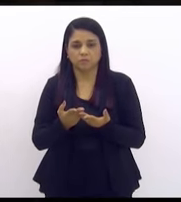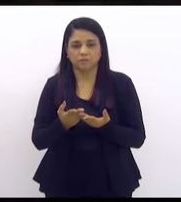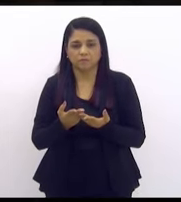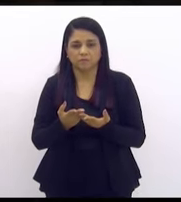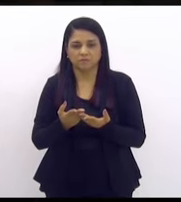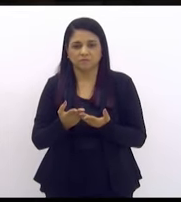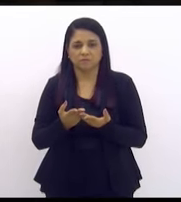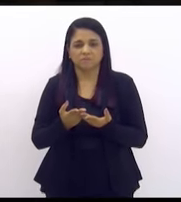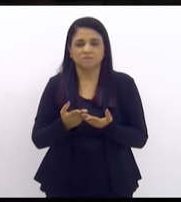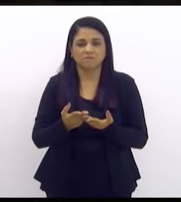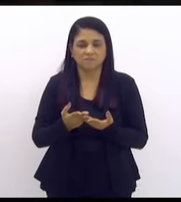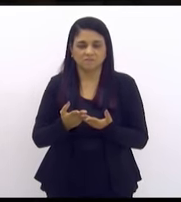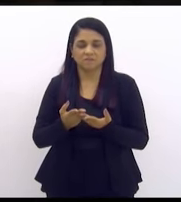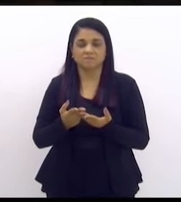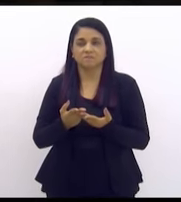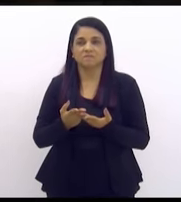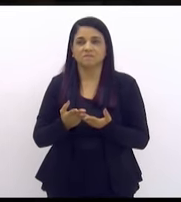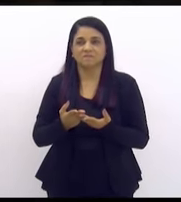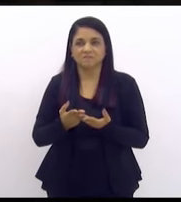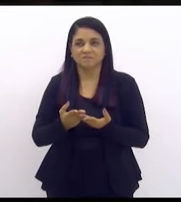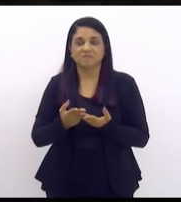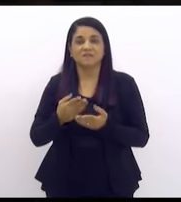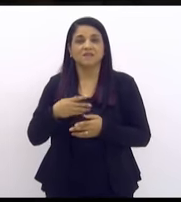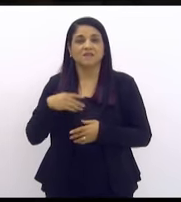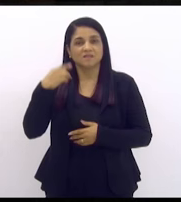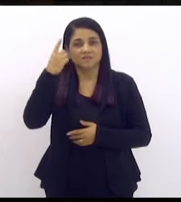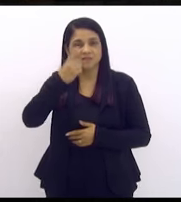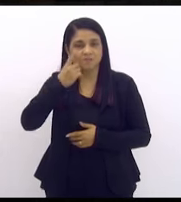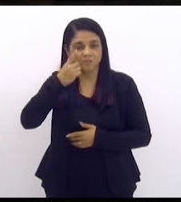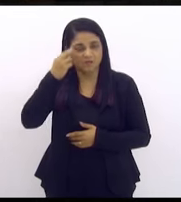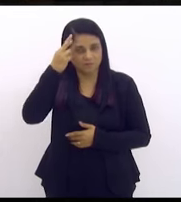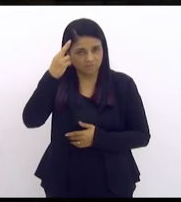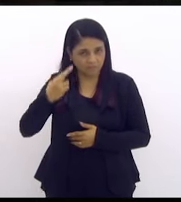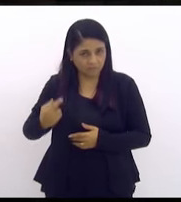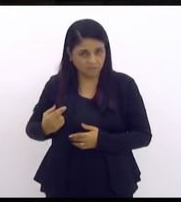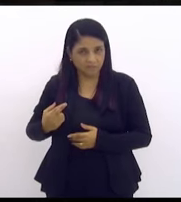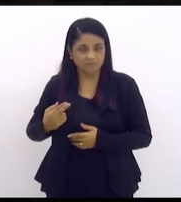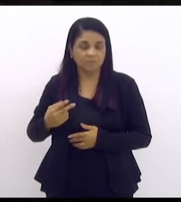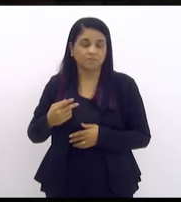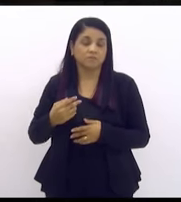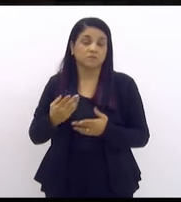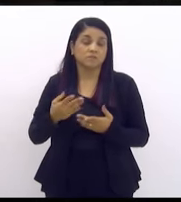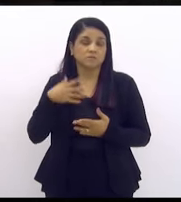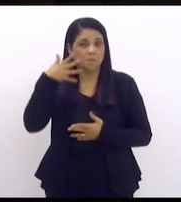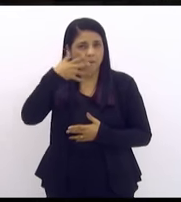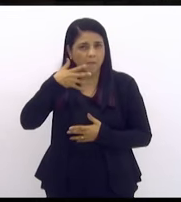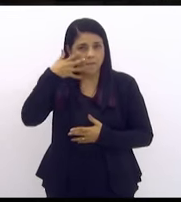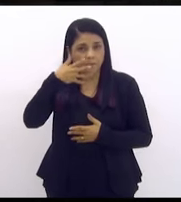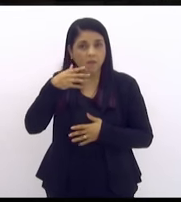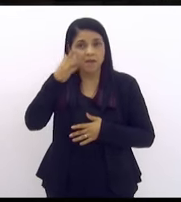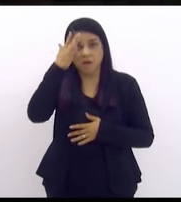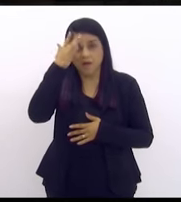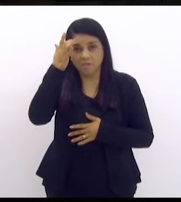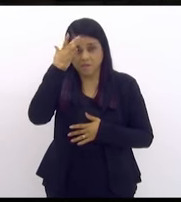Dani Monteiro, deputada Renata Souza falaram um pouco, mas amanhã também quero